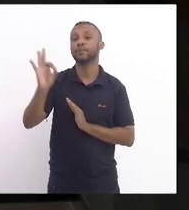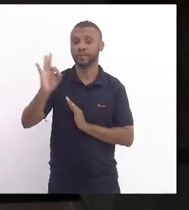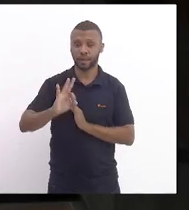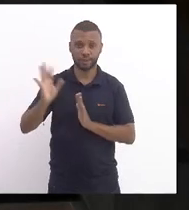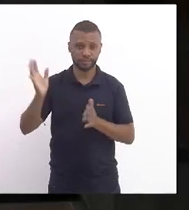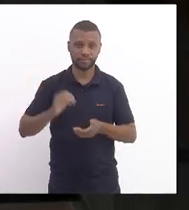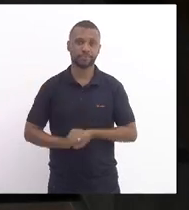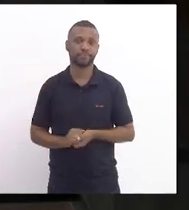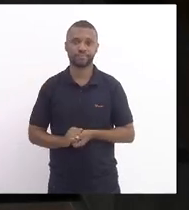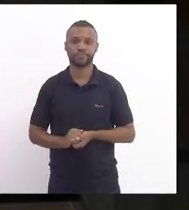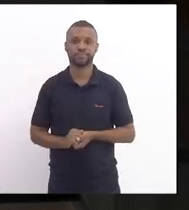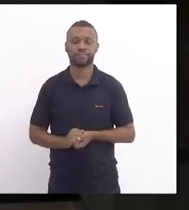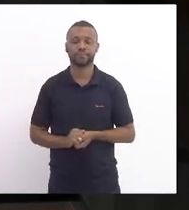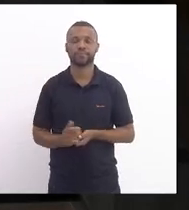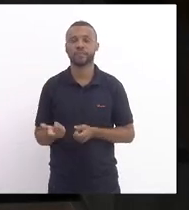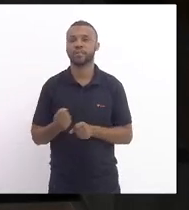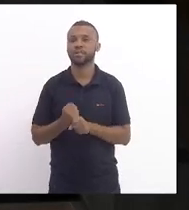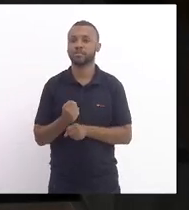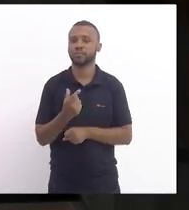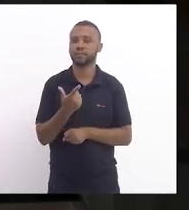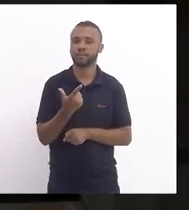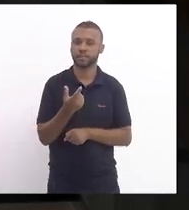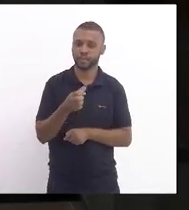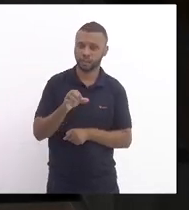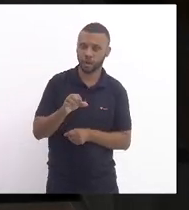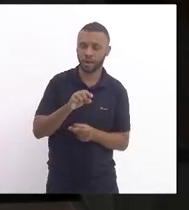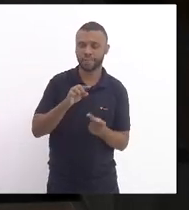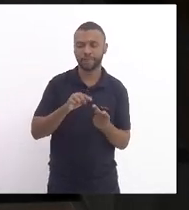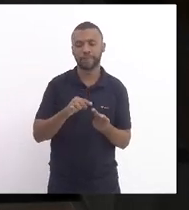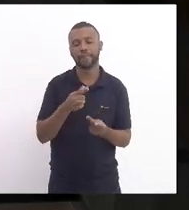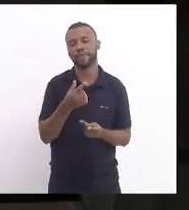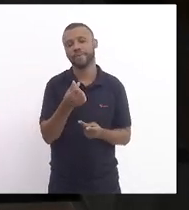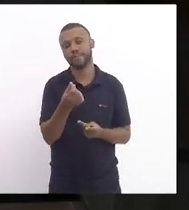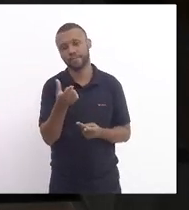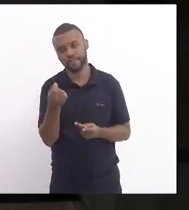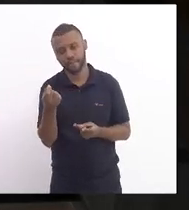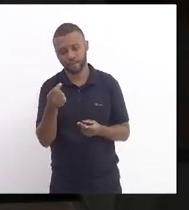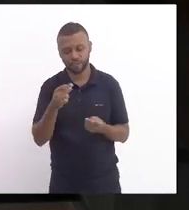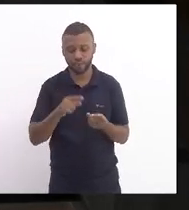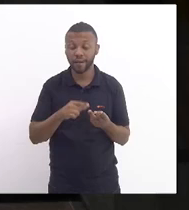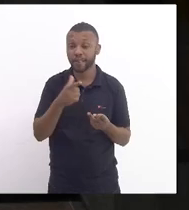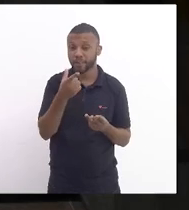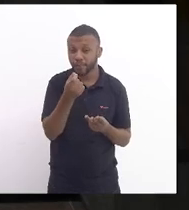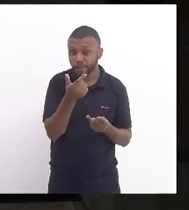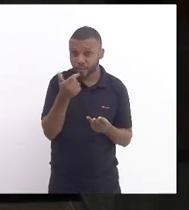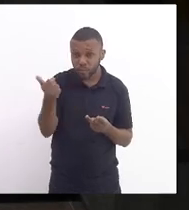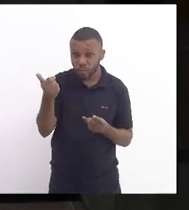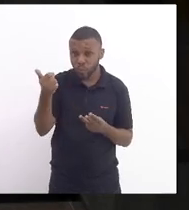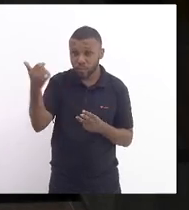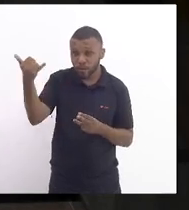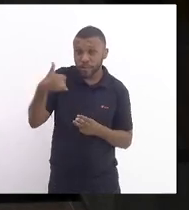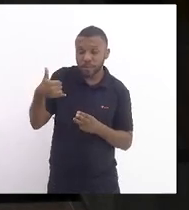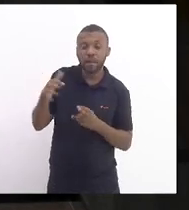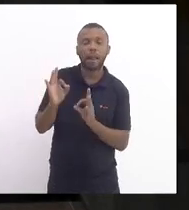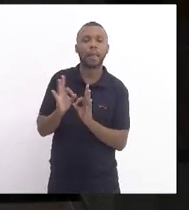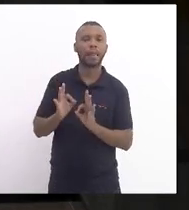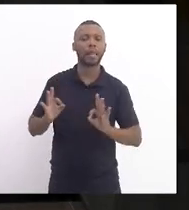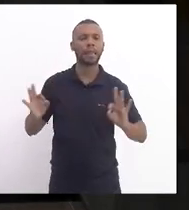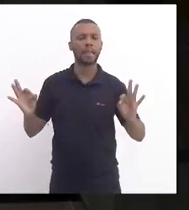Oi 19 20 20 21 e não veio mensagem nenhuma